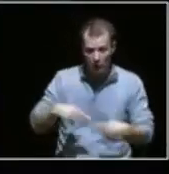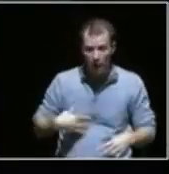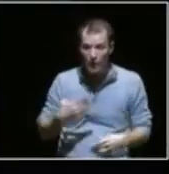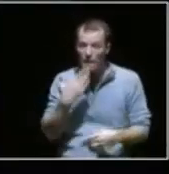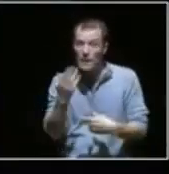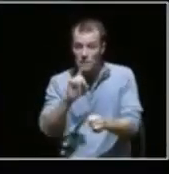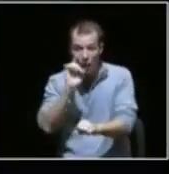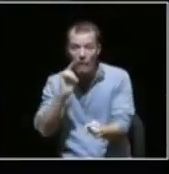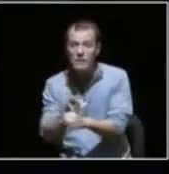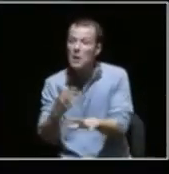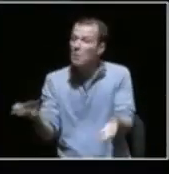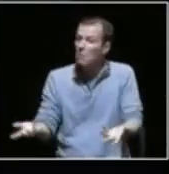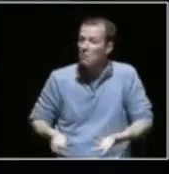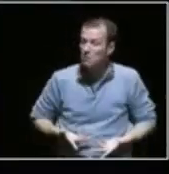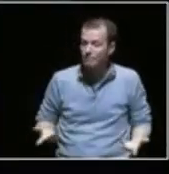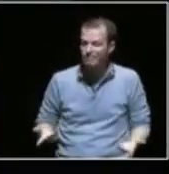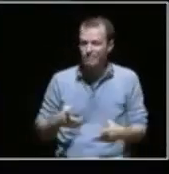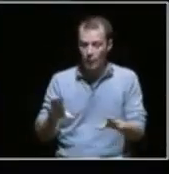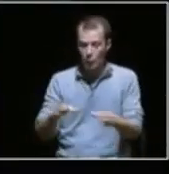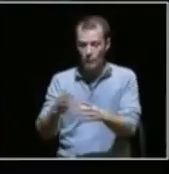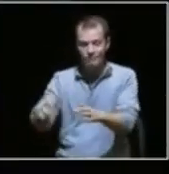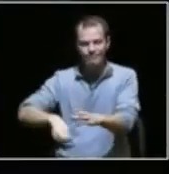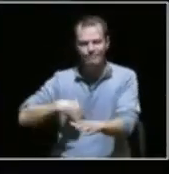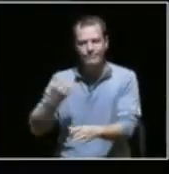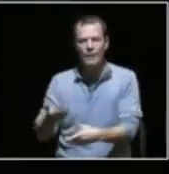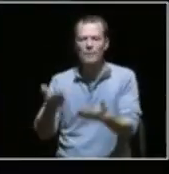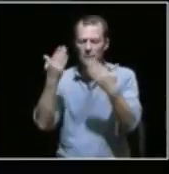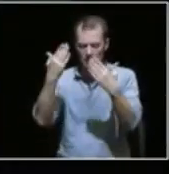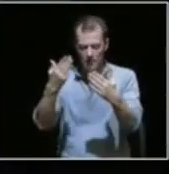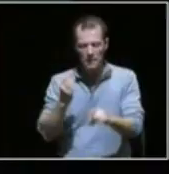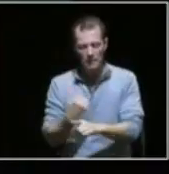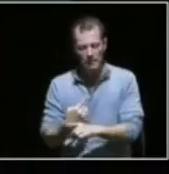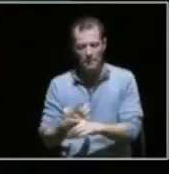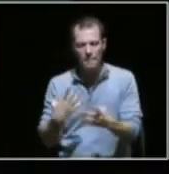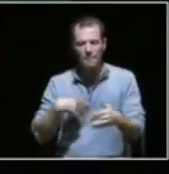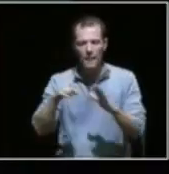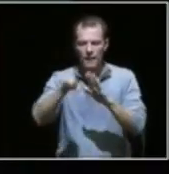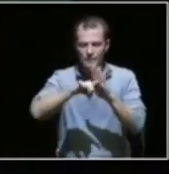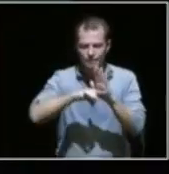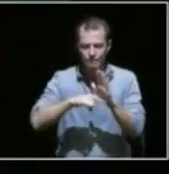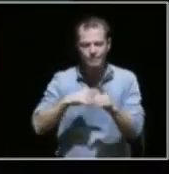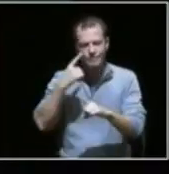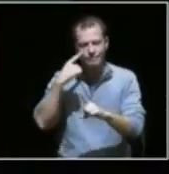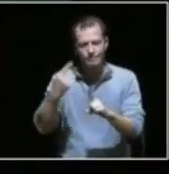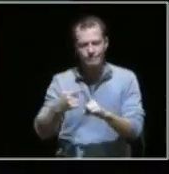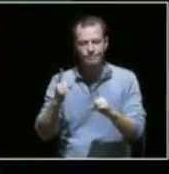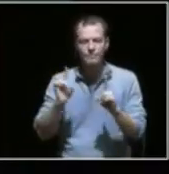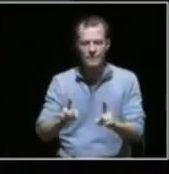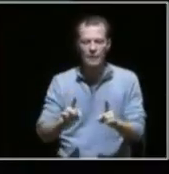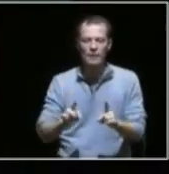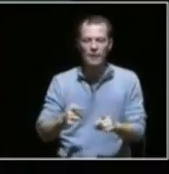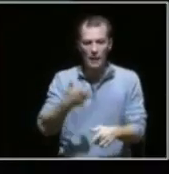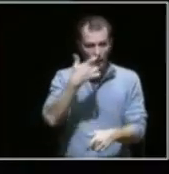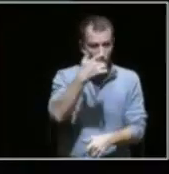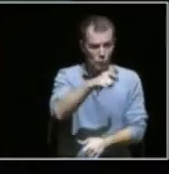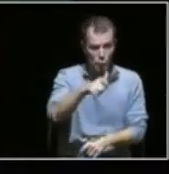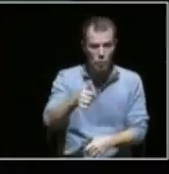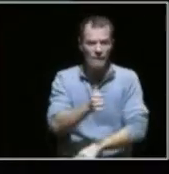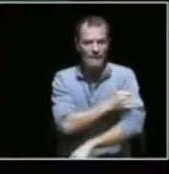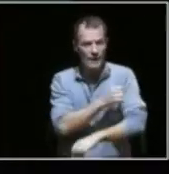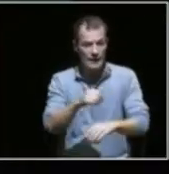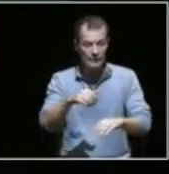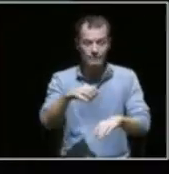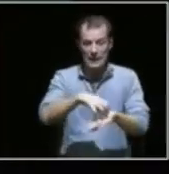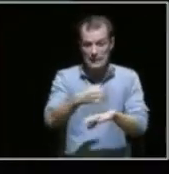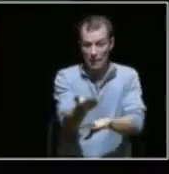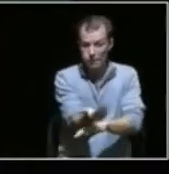essa revisão? Os verdes congratulam-se ainda com os critérios para reconhecimento de carência habitacional, onde